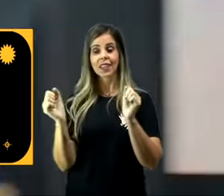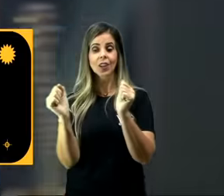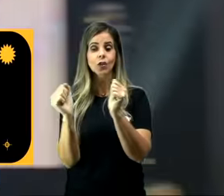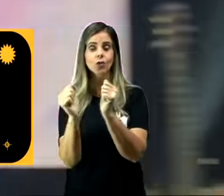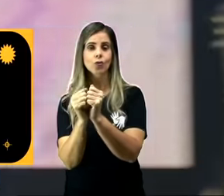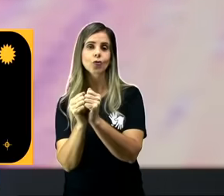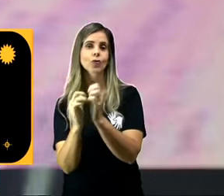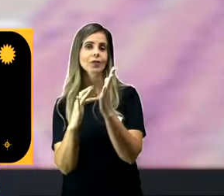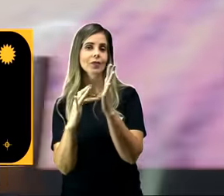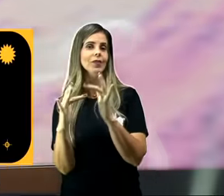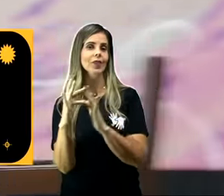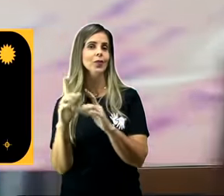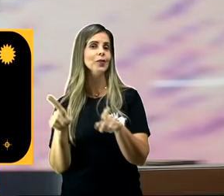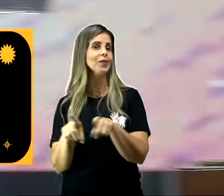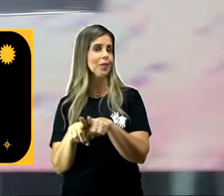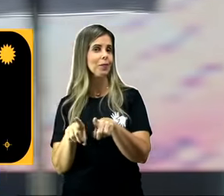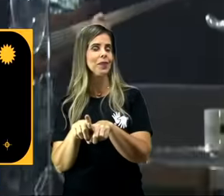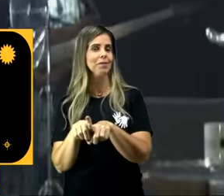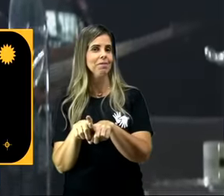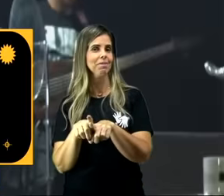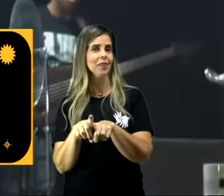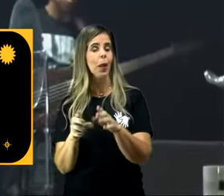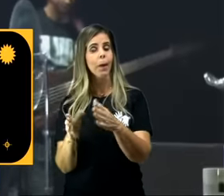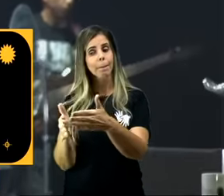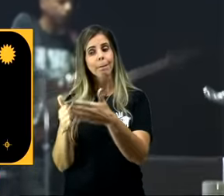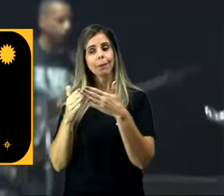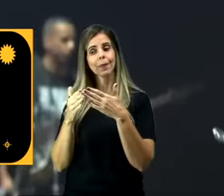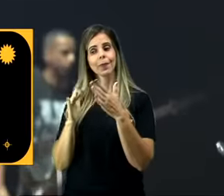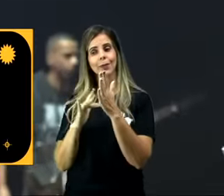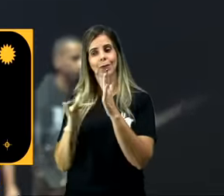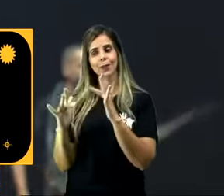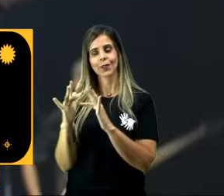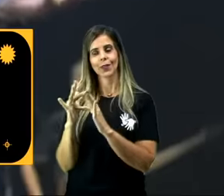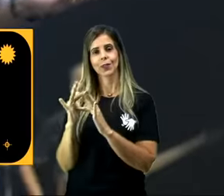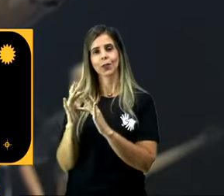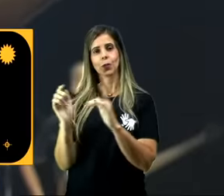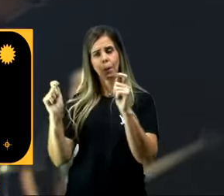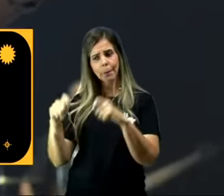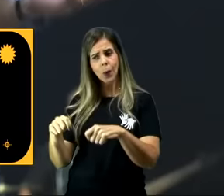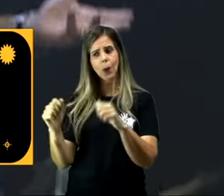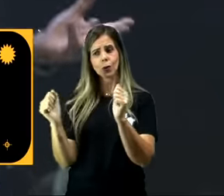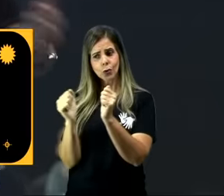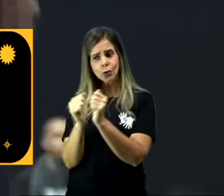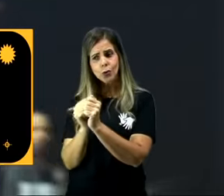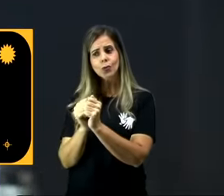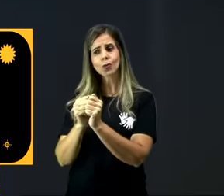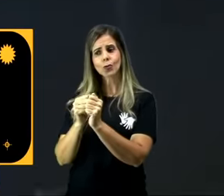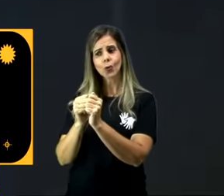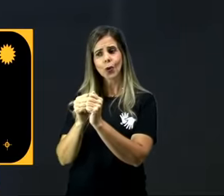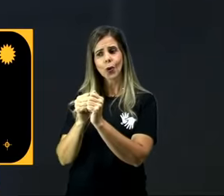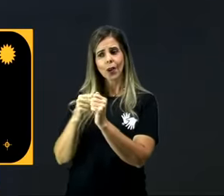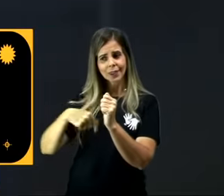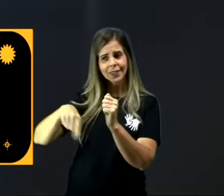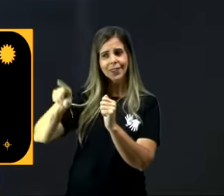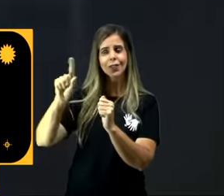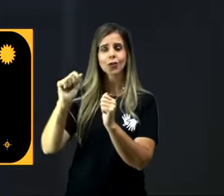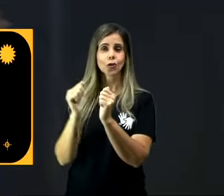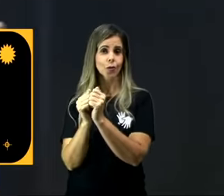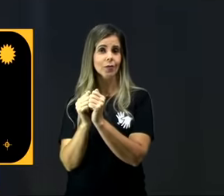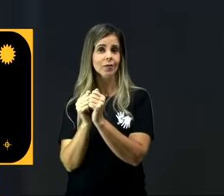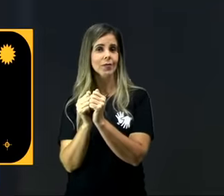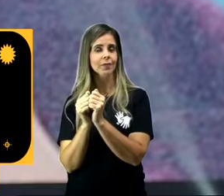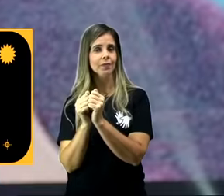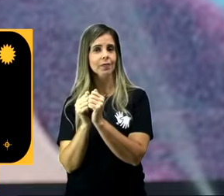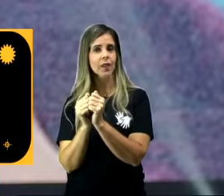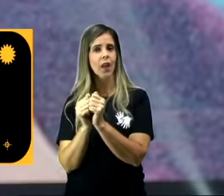é que o que ele está pedindo para Jesus é honesto, sim ou não? Sim ou não? É honesto. Várias pessoas foram curadas e